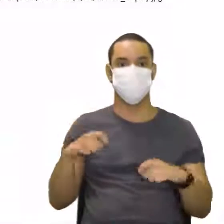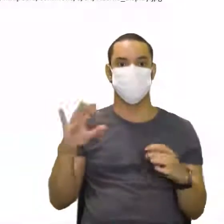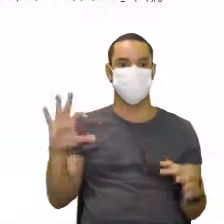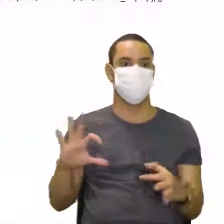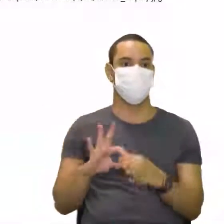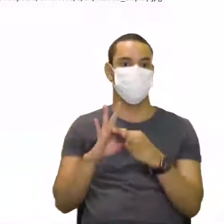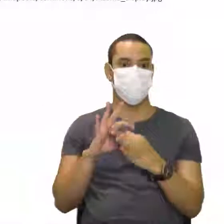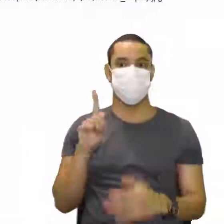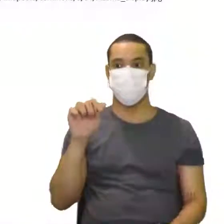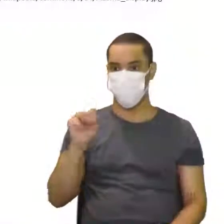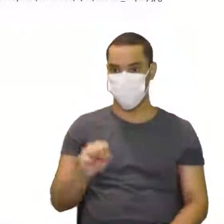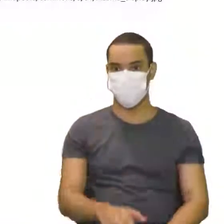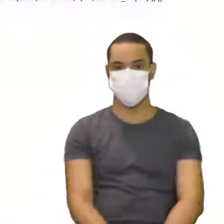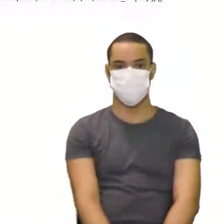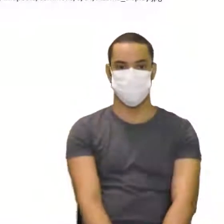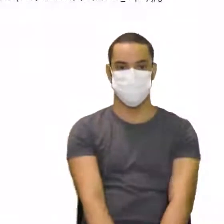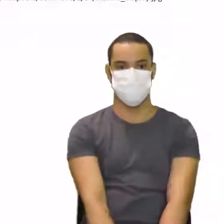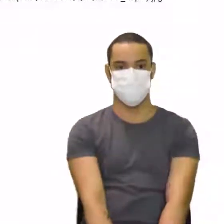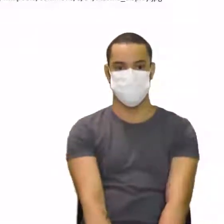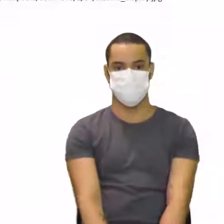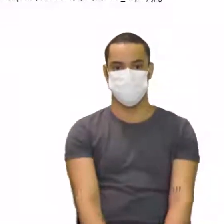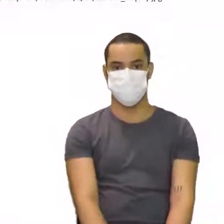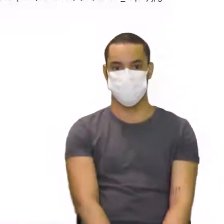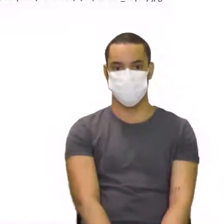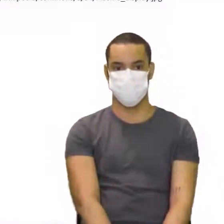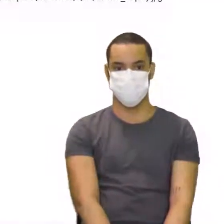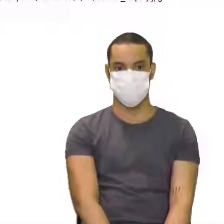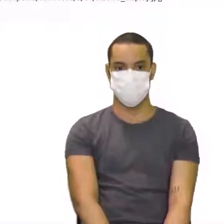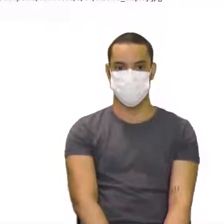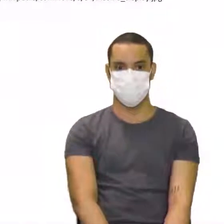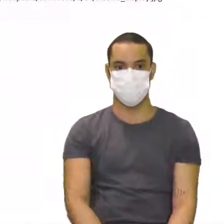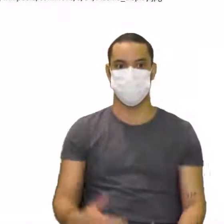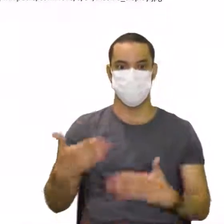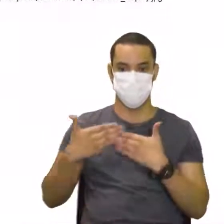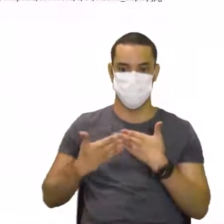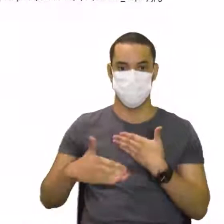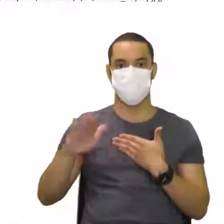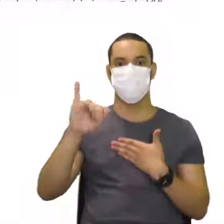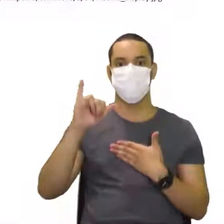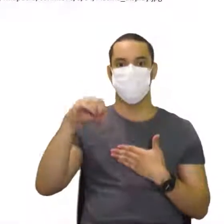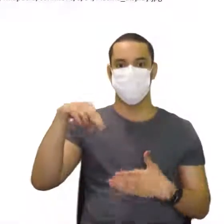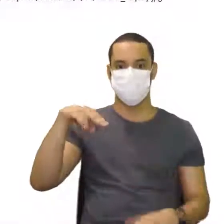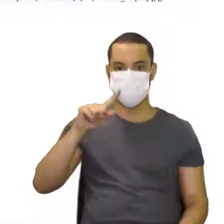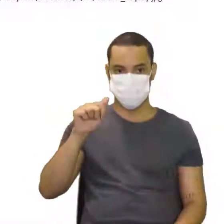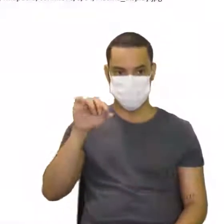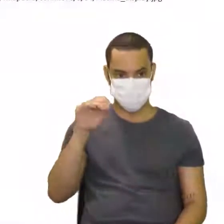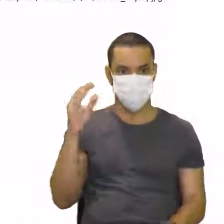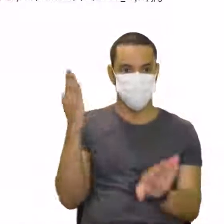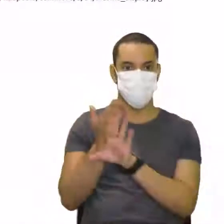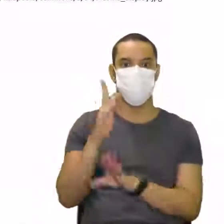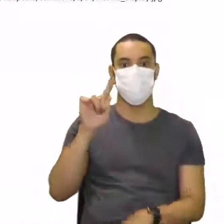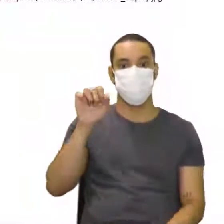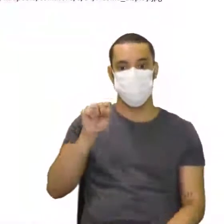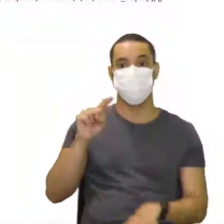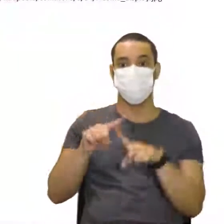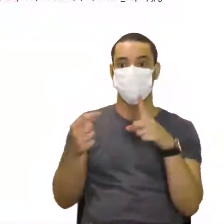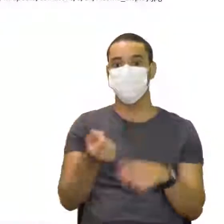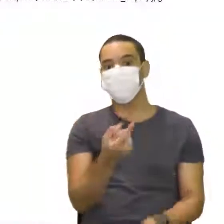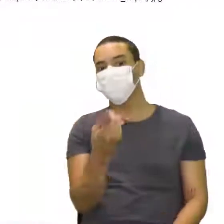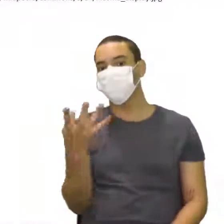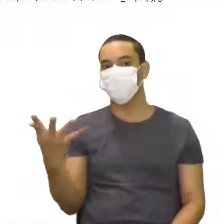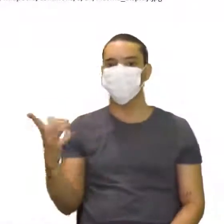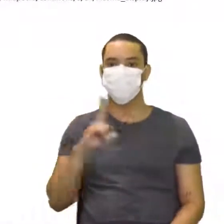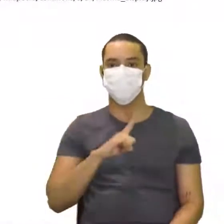um tipo de gás, tá, gente? Então, a TV de plasma era a partir da ionização de quantidade de gás, só que essas quantidades de gás elas